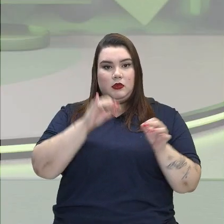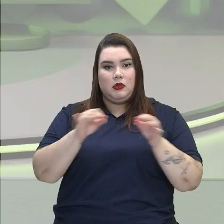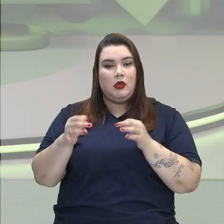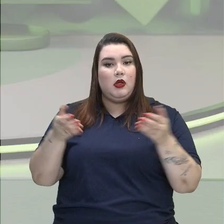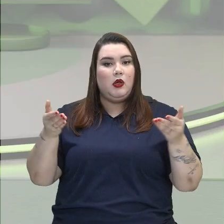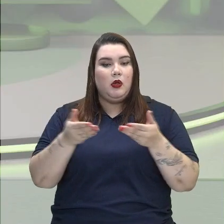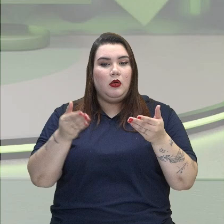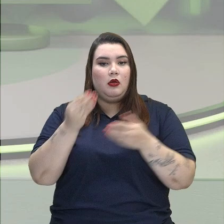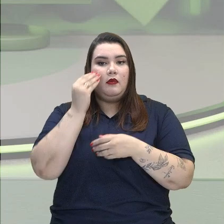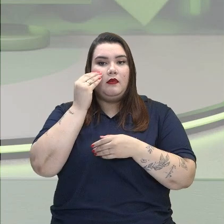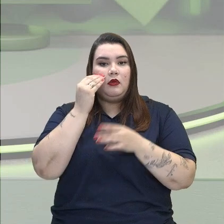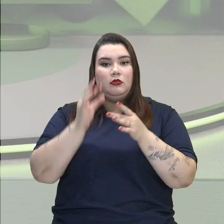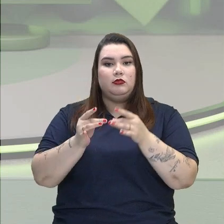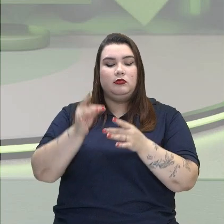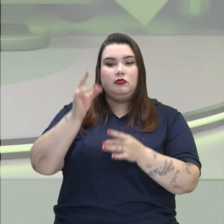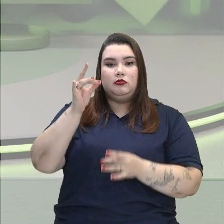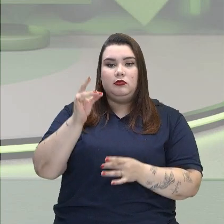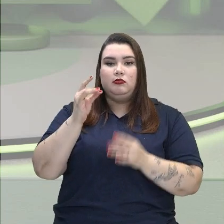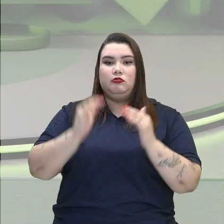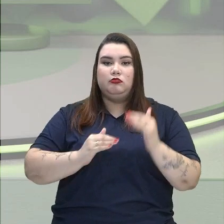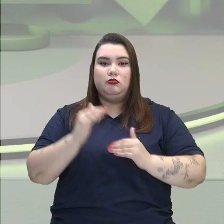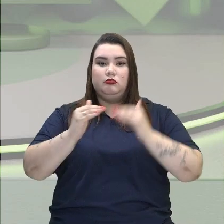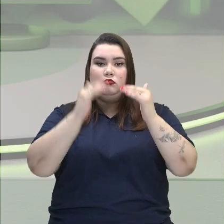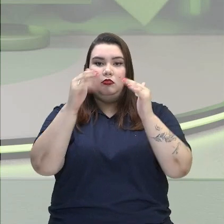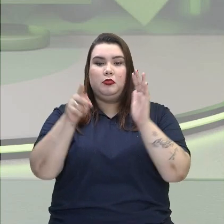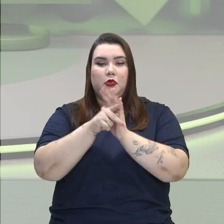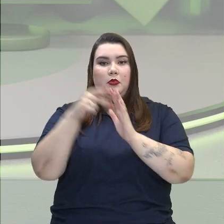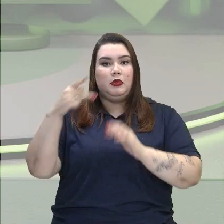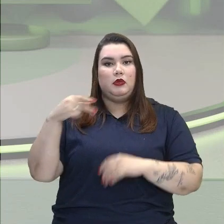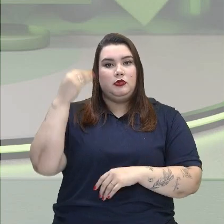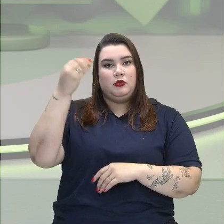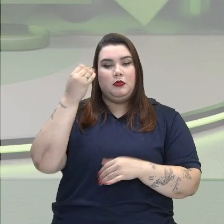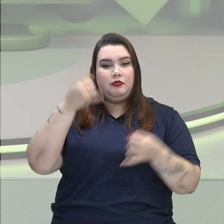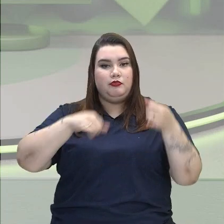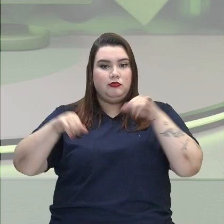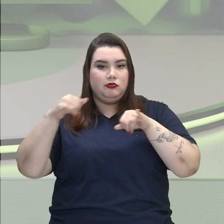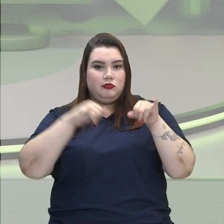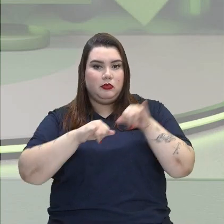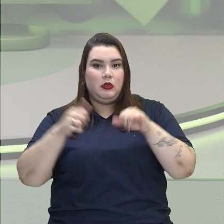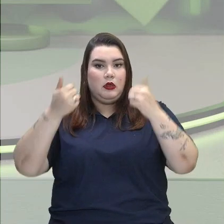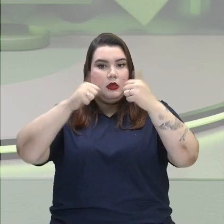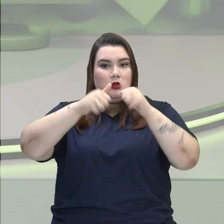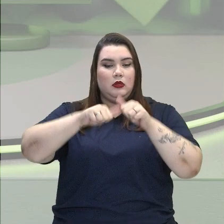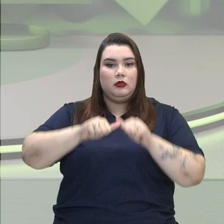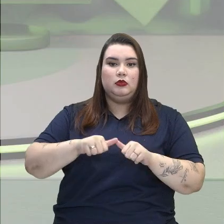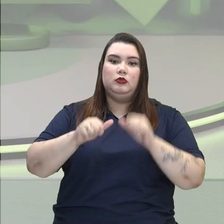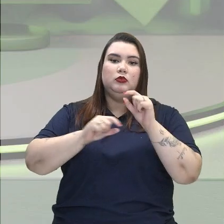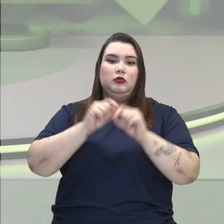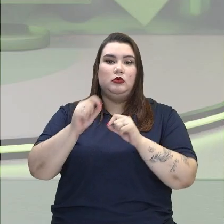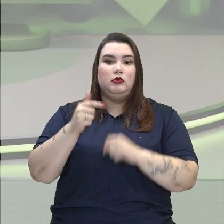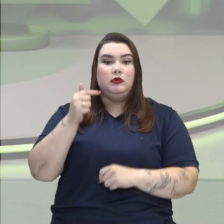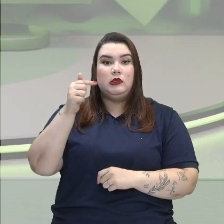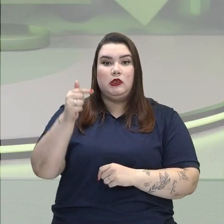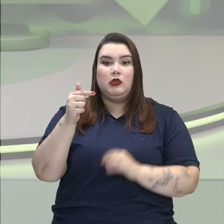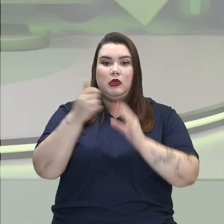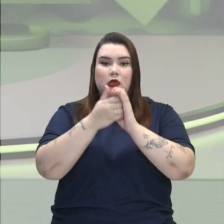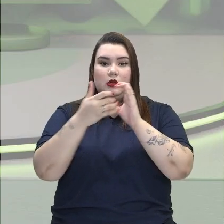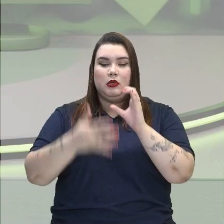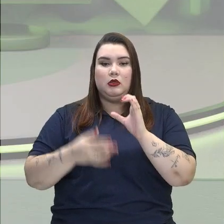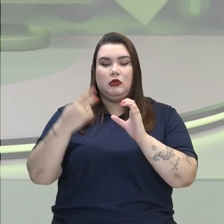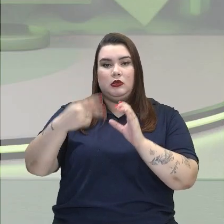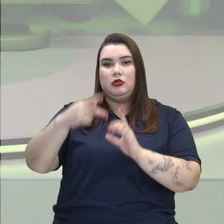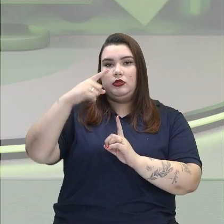pouco mais do desenvolvimento do experimento, né? Onde ele fez o quê? Ele analisou 7 características